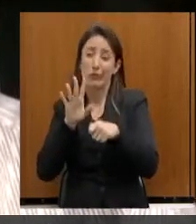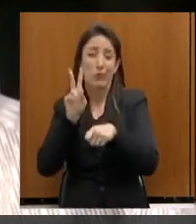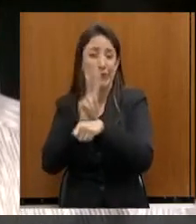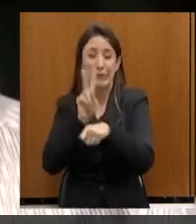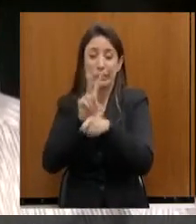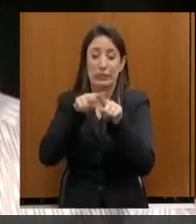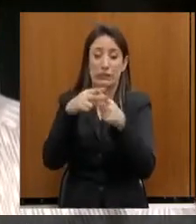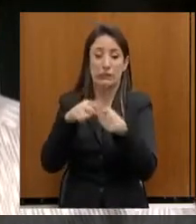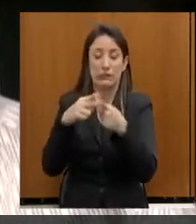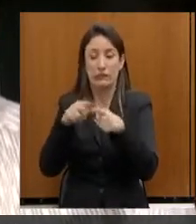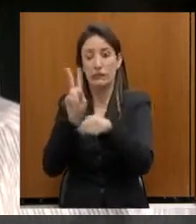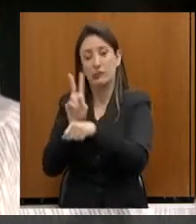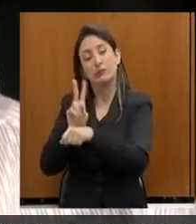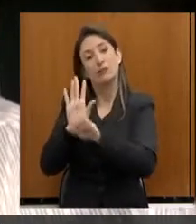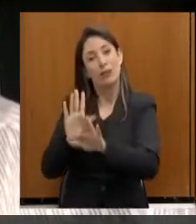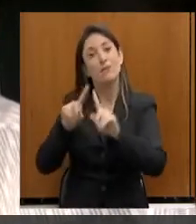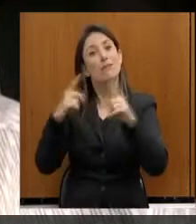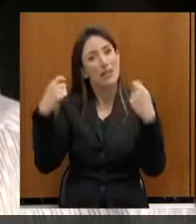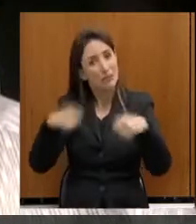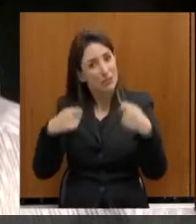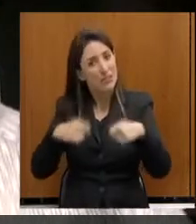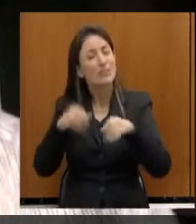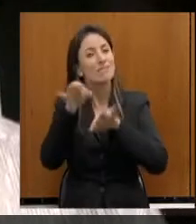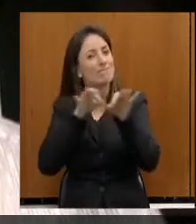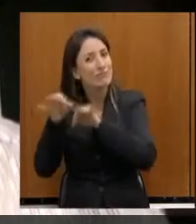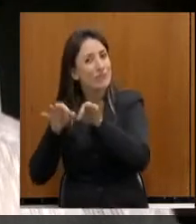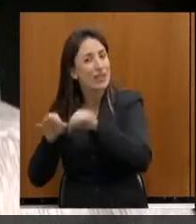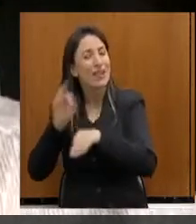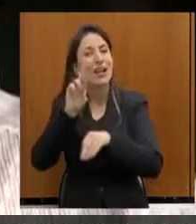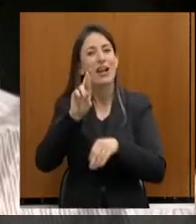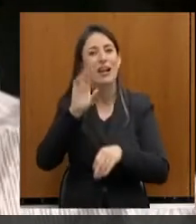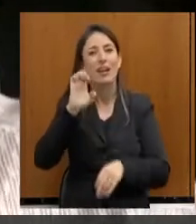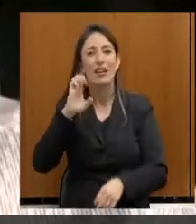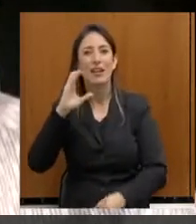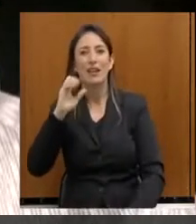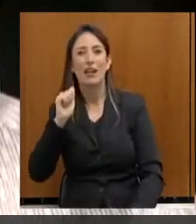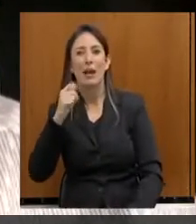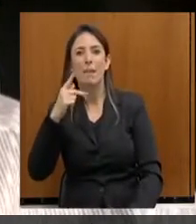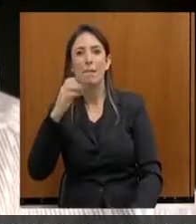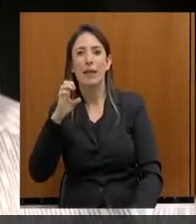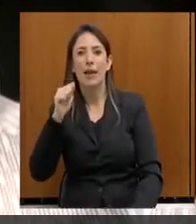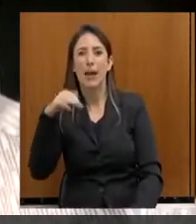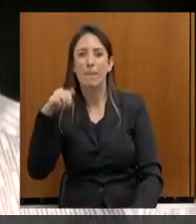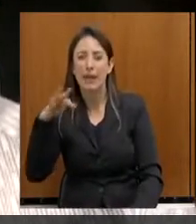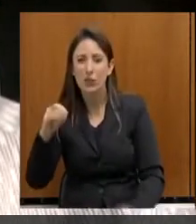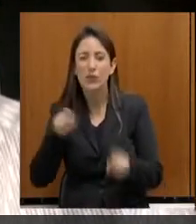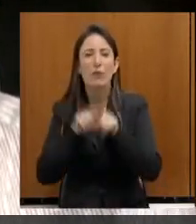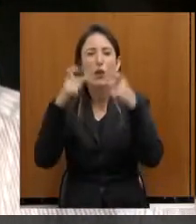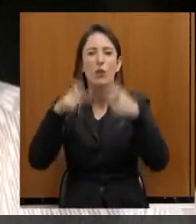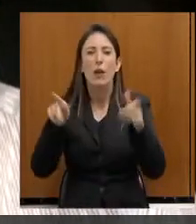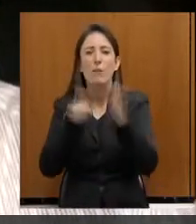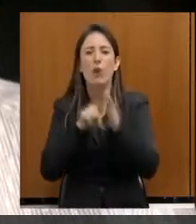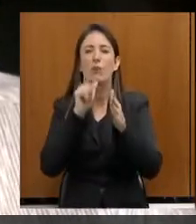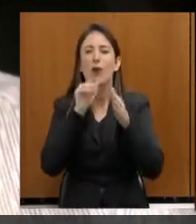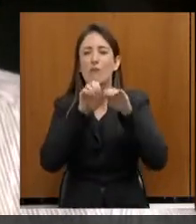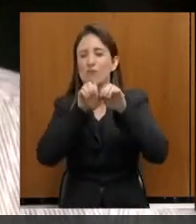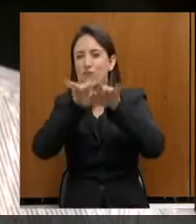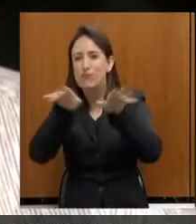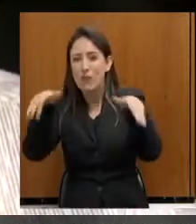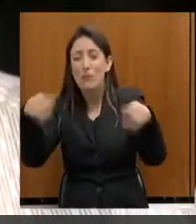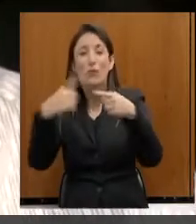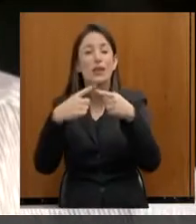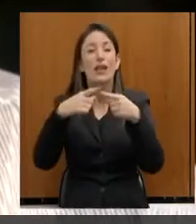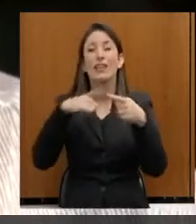hora e ela precisa de um recapeamento para escoamento da produção São centenas de caminho de